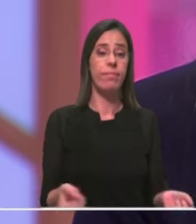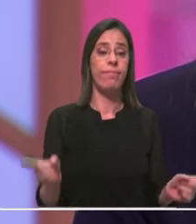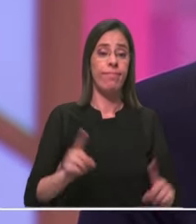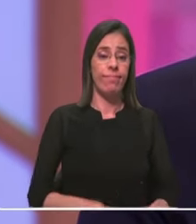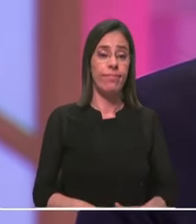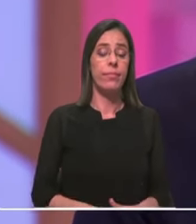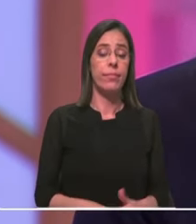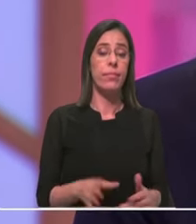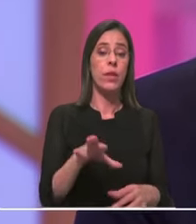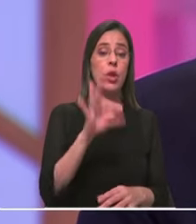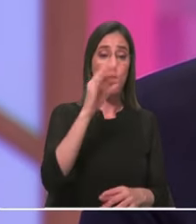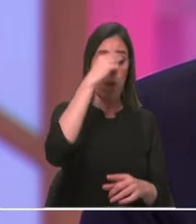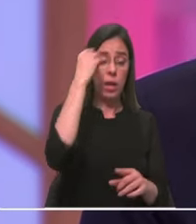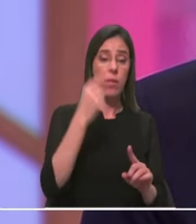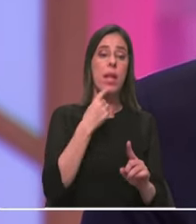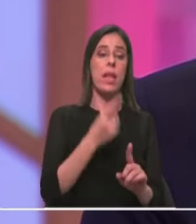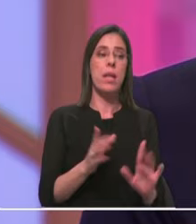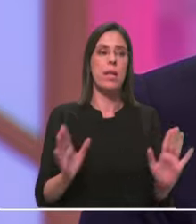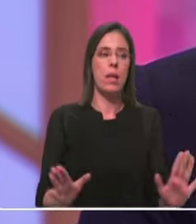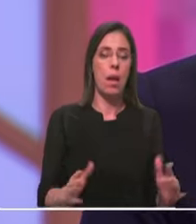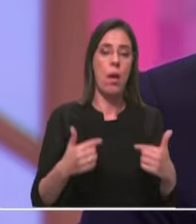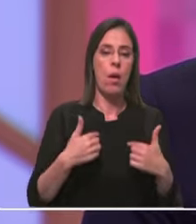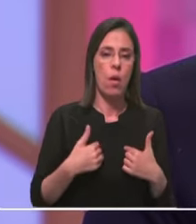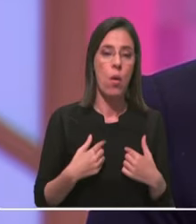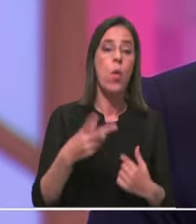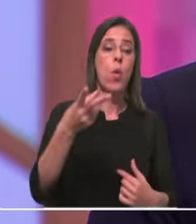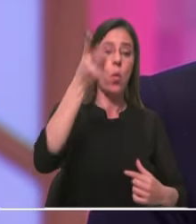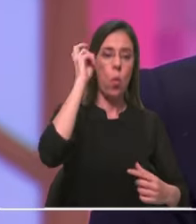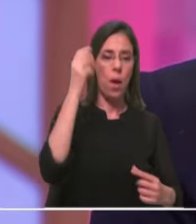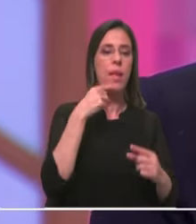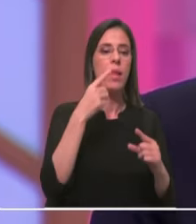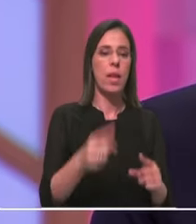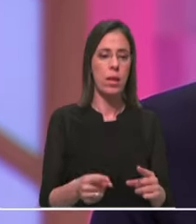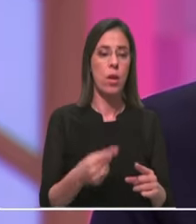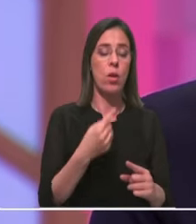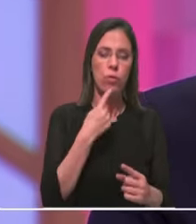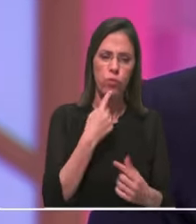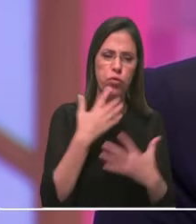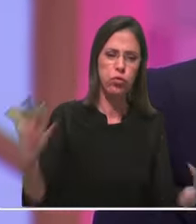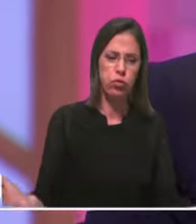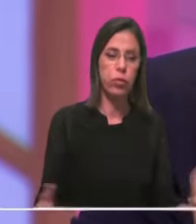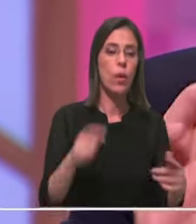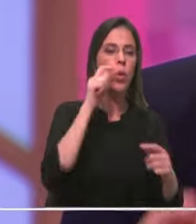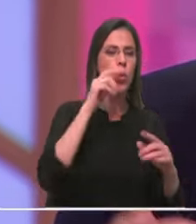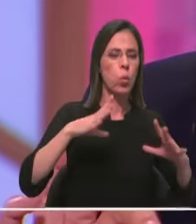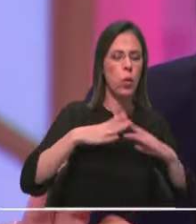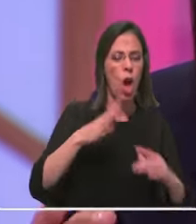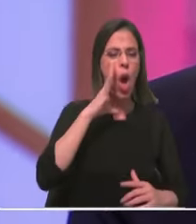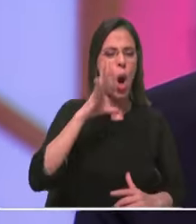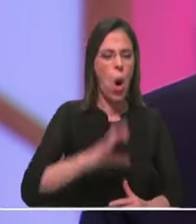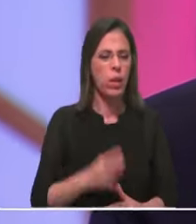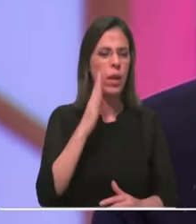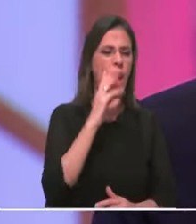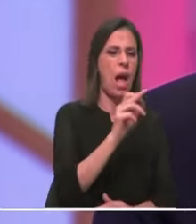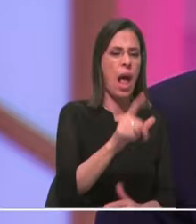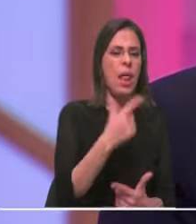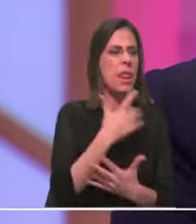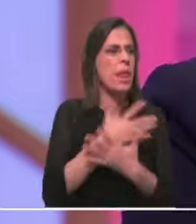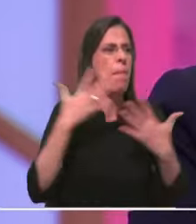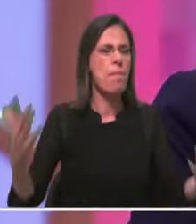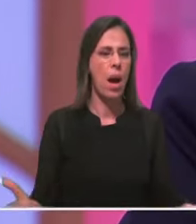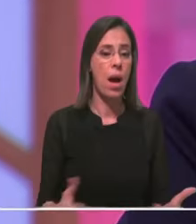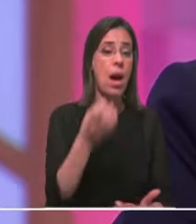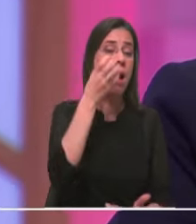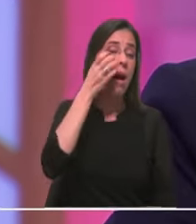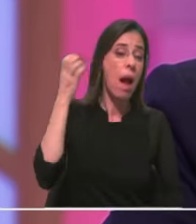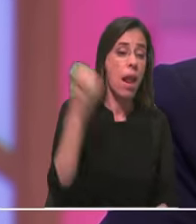estamos chegar lá e fazer escolhas difíceis é dizer eu tenho a coragem de dizer que há um excesso de turismo de hotéis de alojamento local e há um excesso de